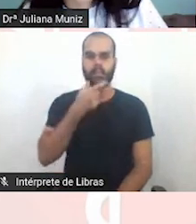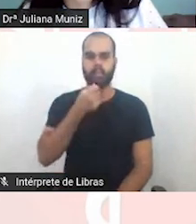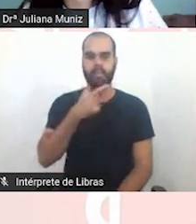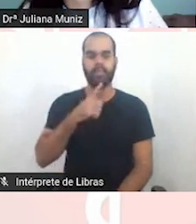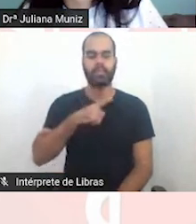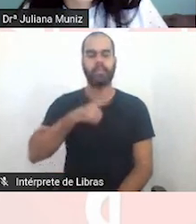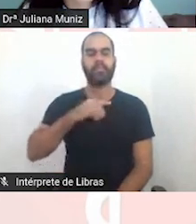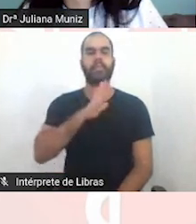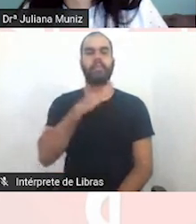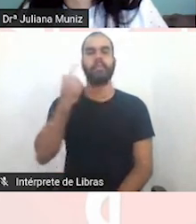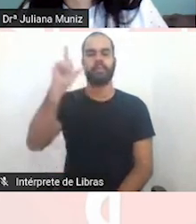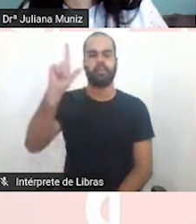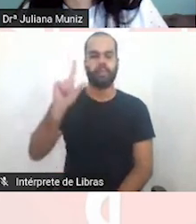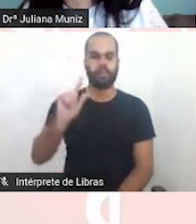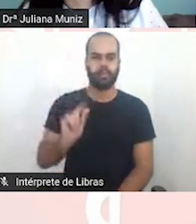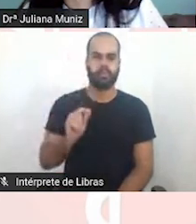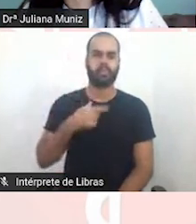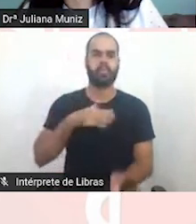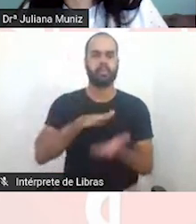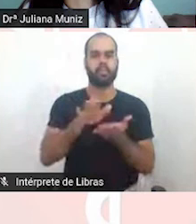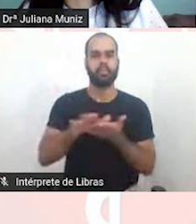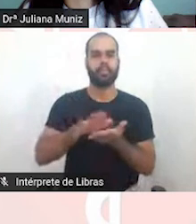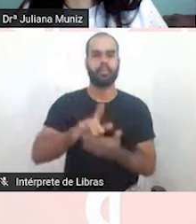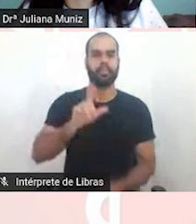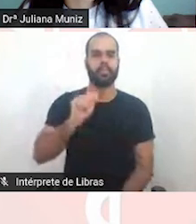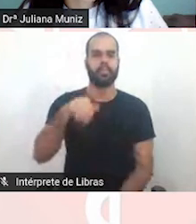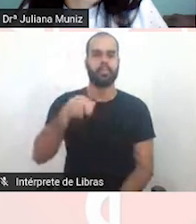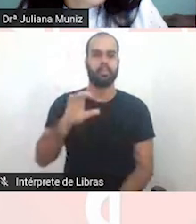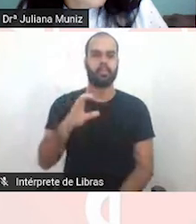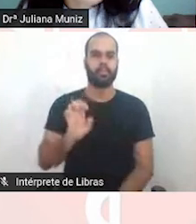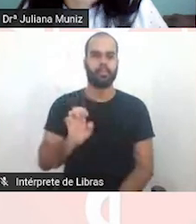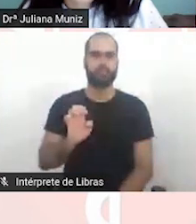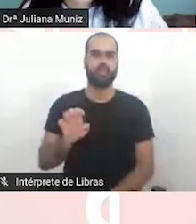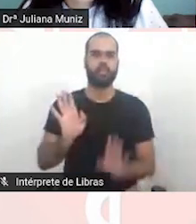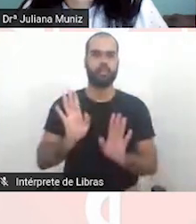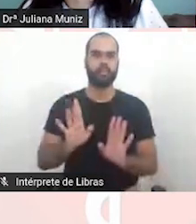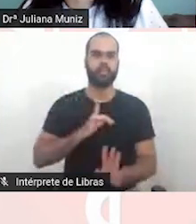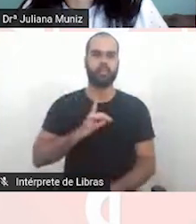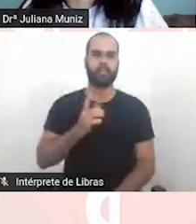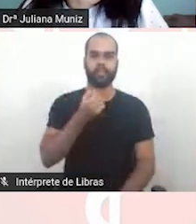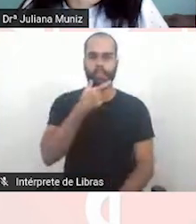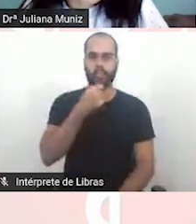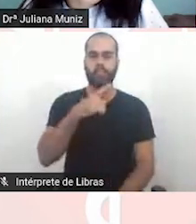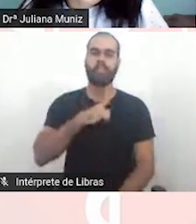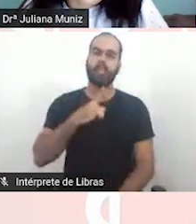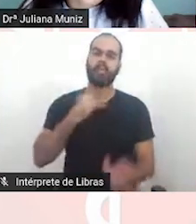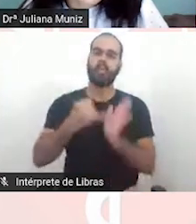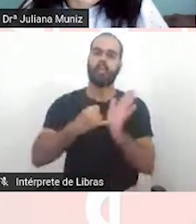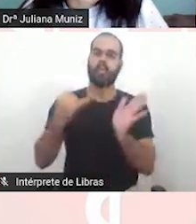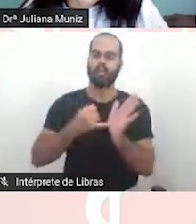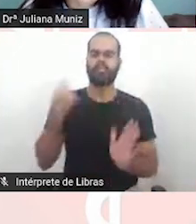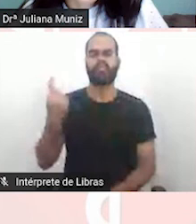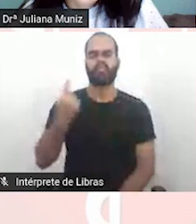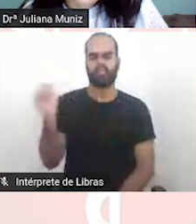publicado na Lancet, porém, é uma droga de um custo muito alto, que vai ser difícil a gente